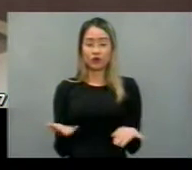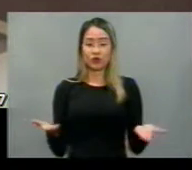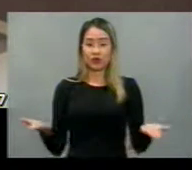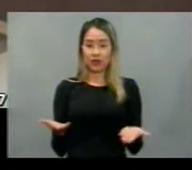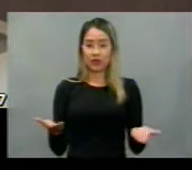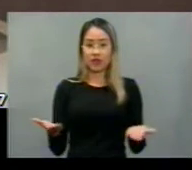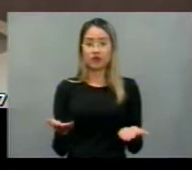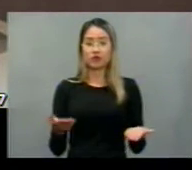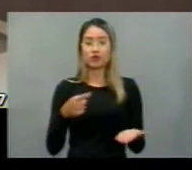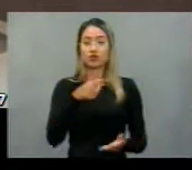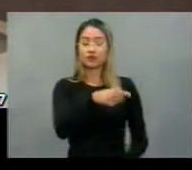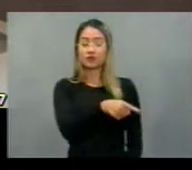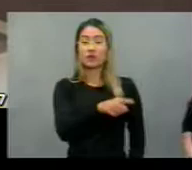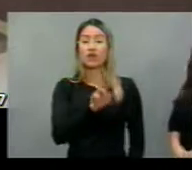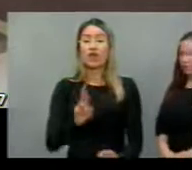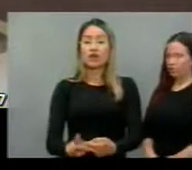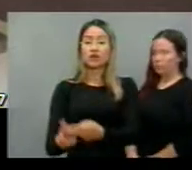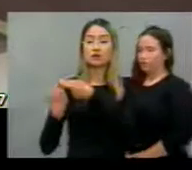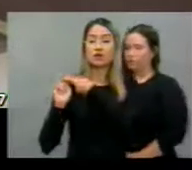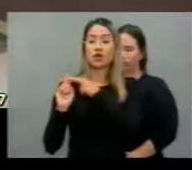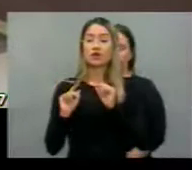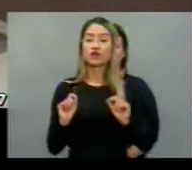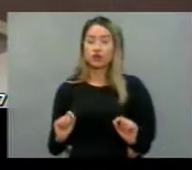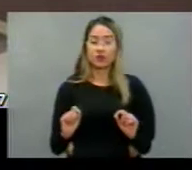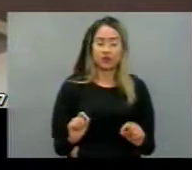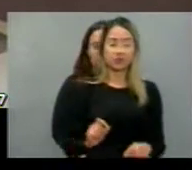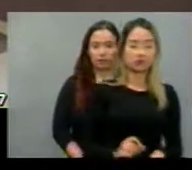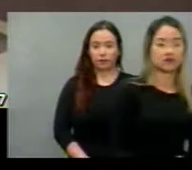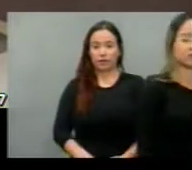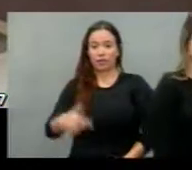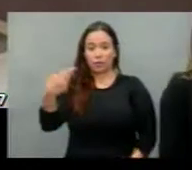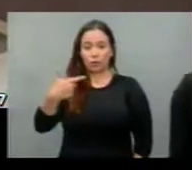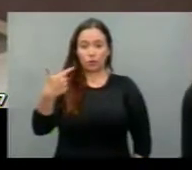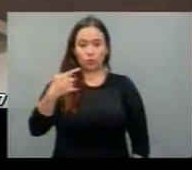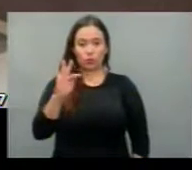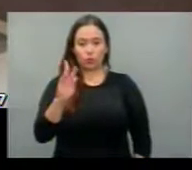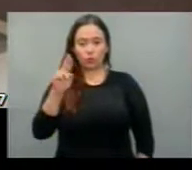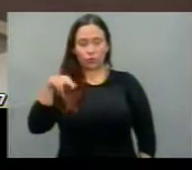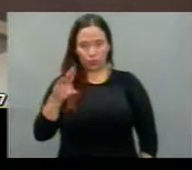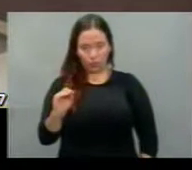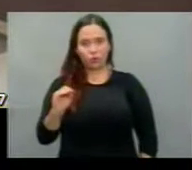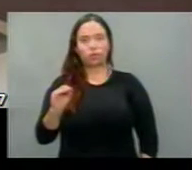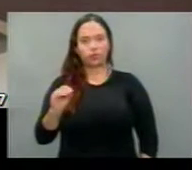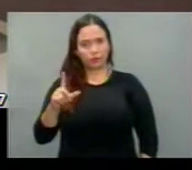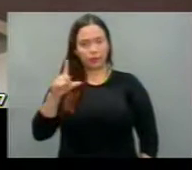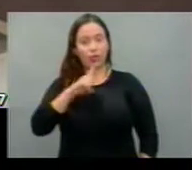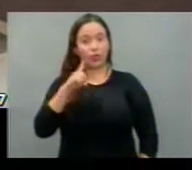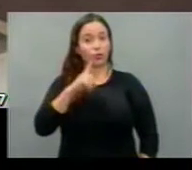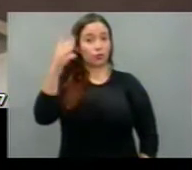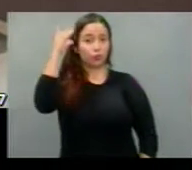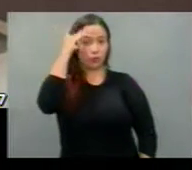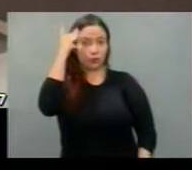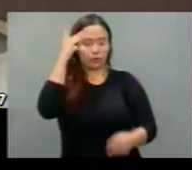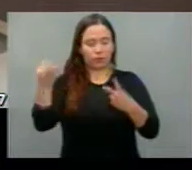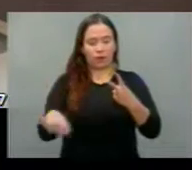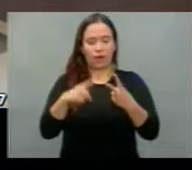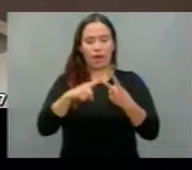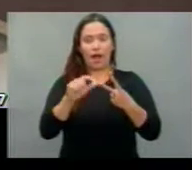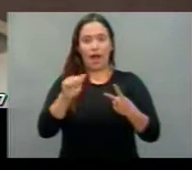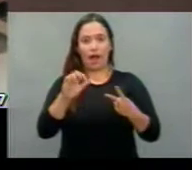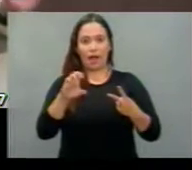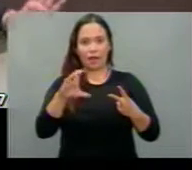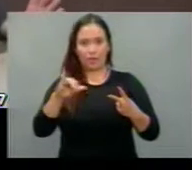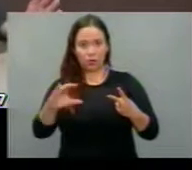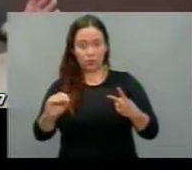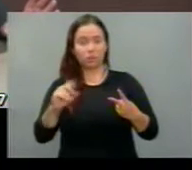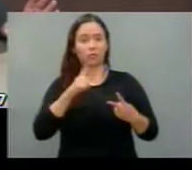responsável pela doação, só no segundo turno, a Dilma e a Aécio, de centenas